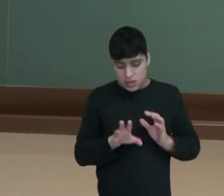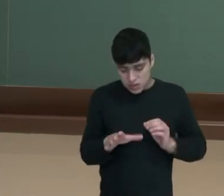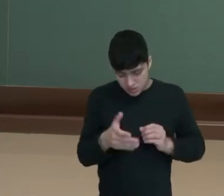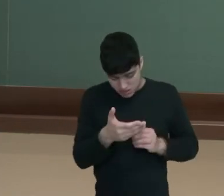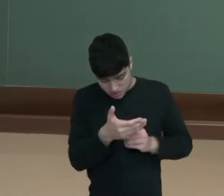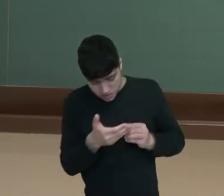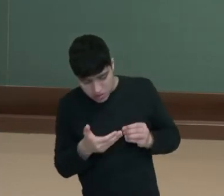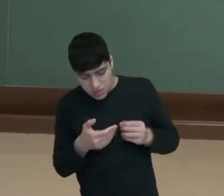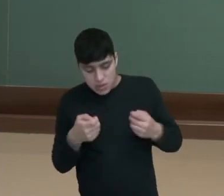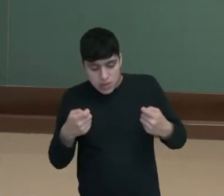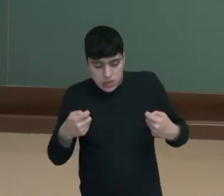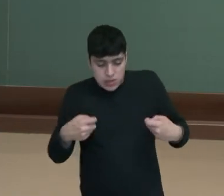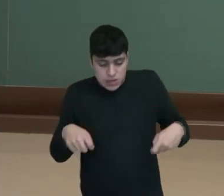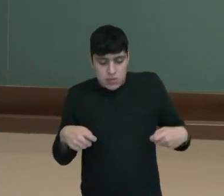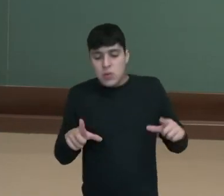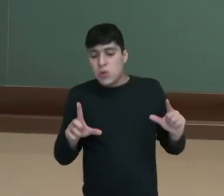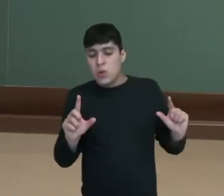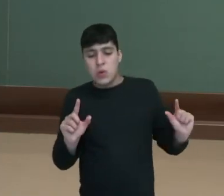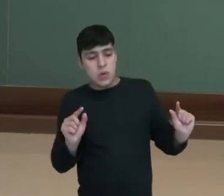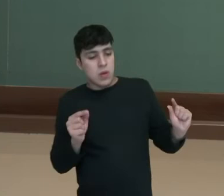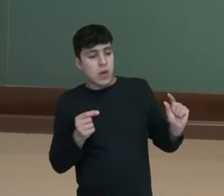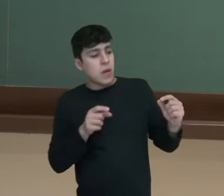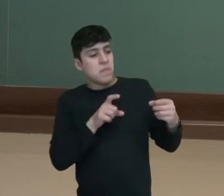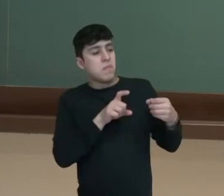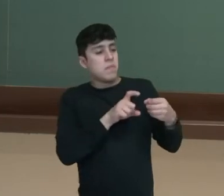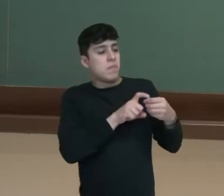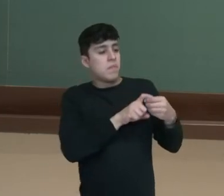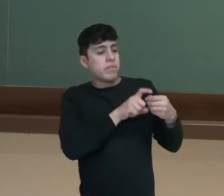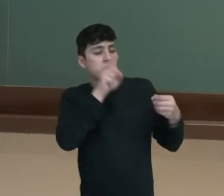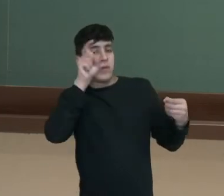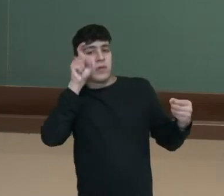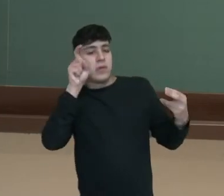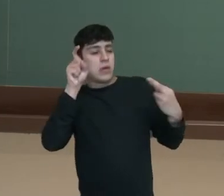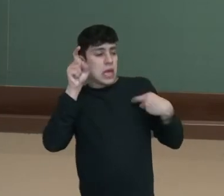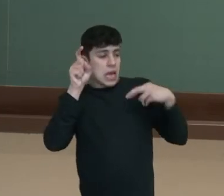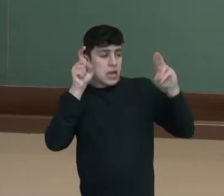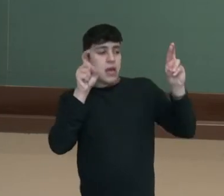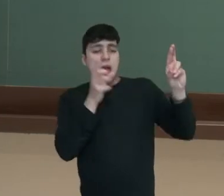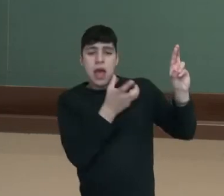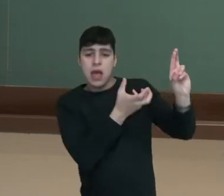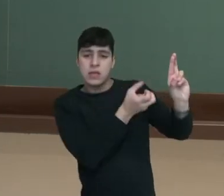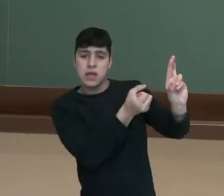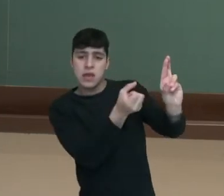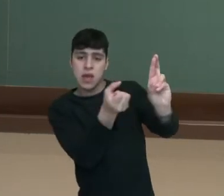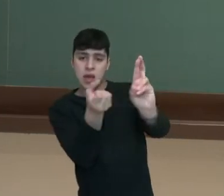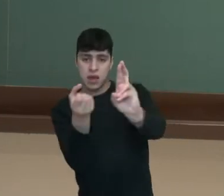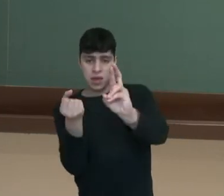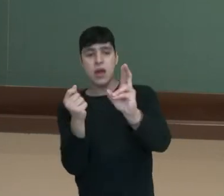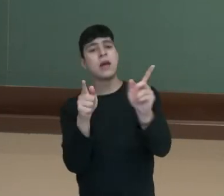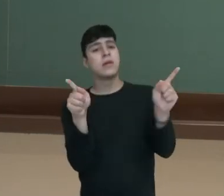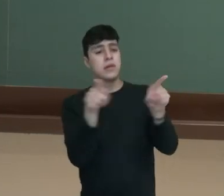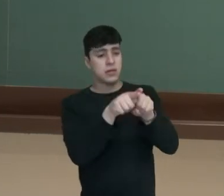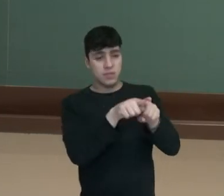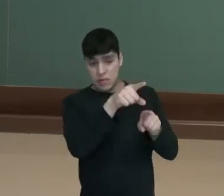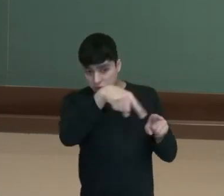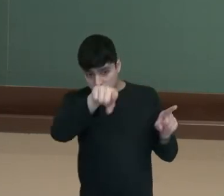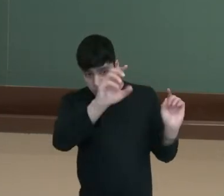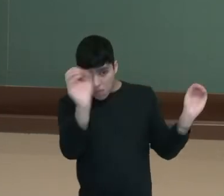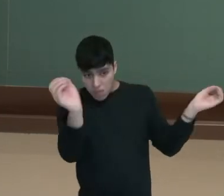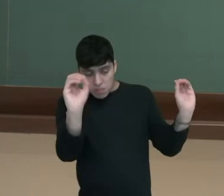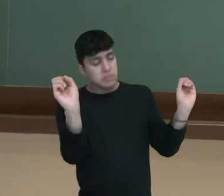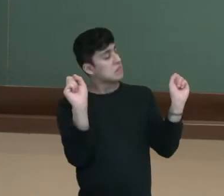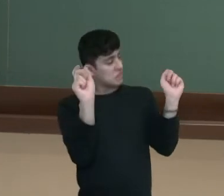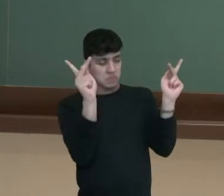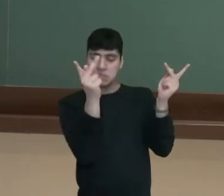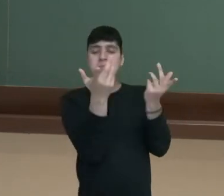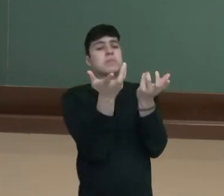ser independente da religião e aceitar todas elas ou aceitar também as pessoas que não têm nenhuma